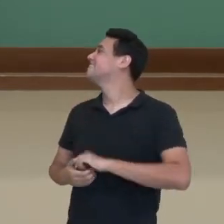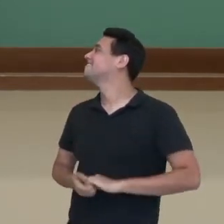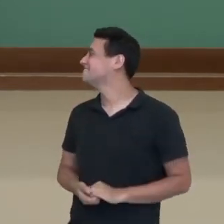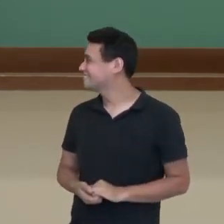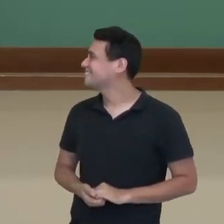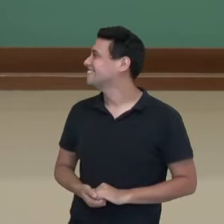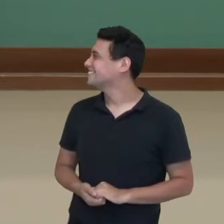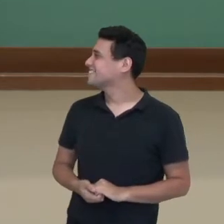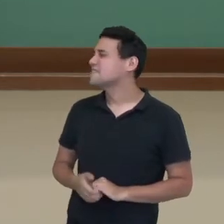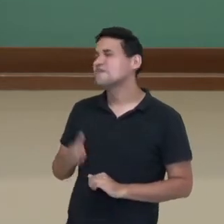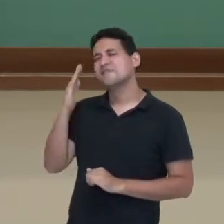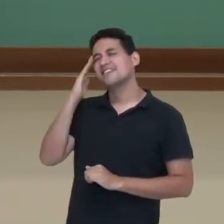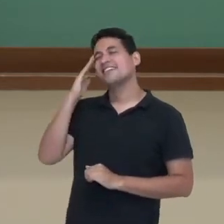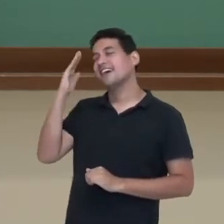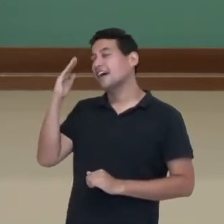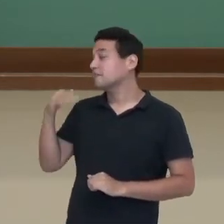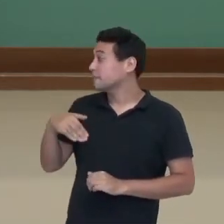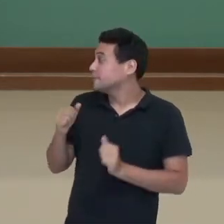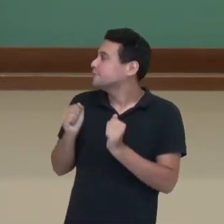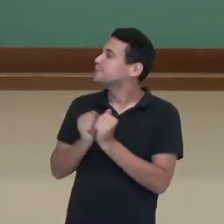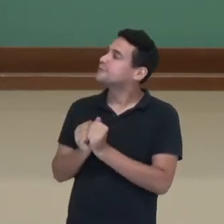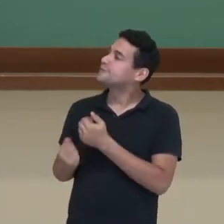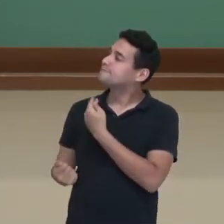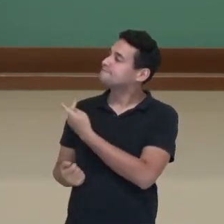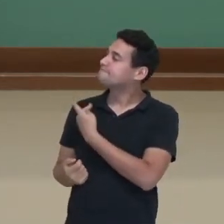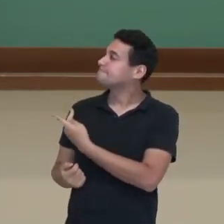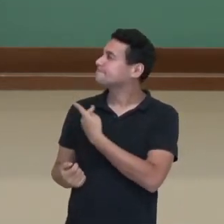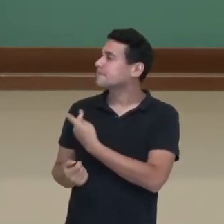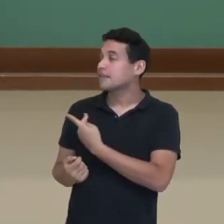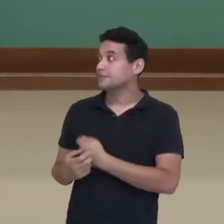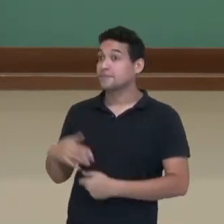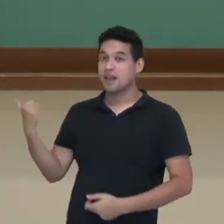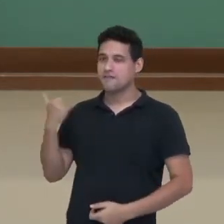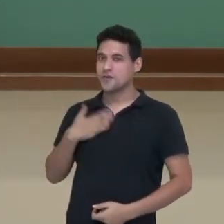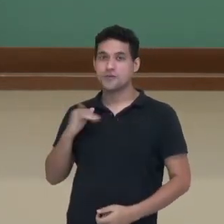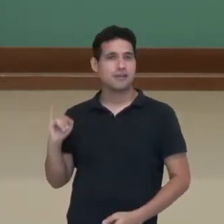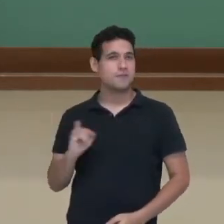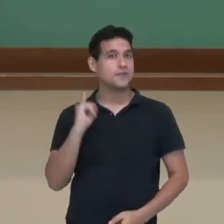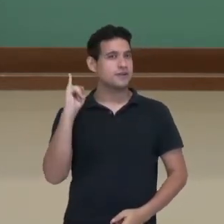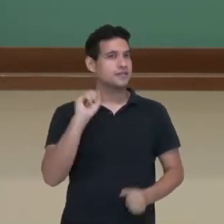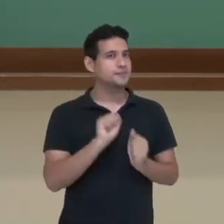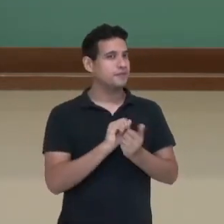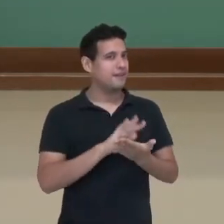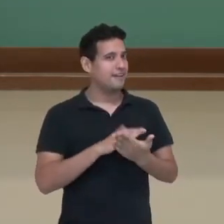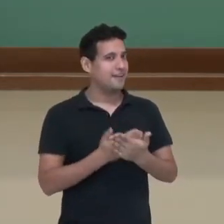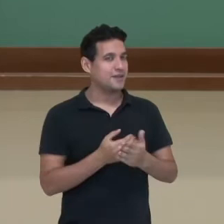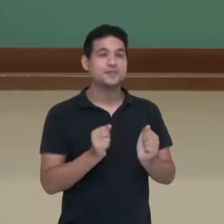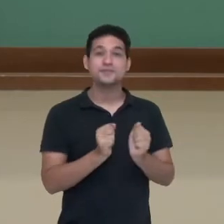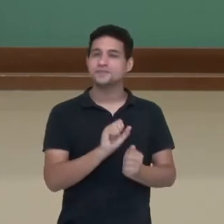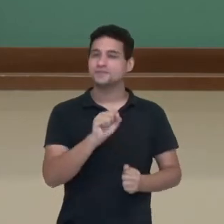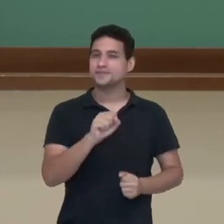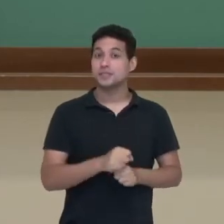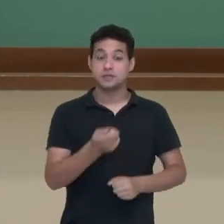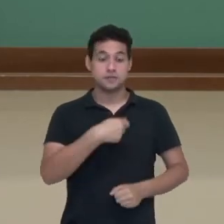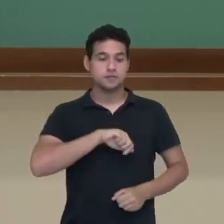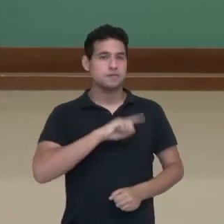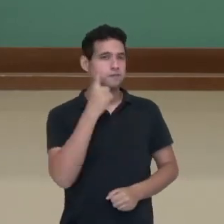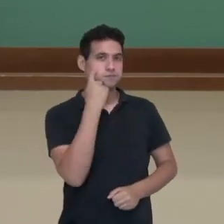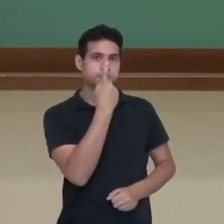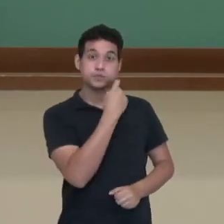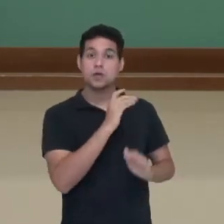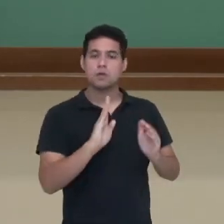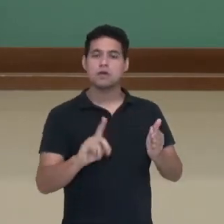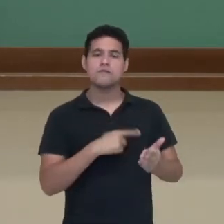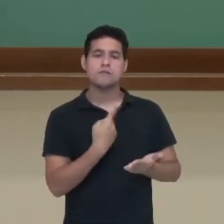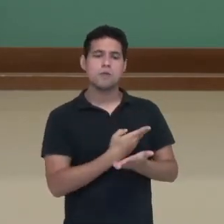Kelvin! Seja bem-vindo à nossa aula. Você é muito importante para nós. E agora vamos